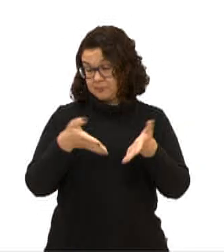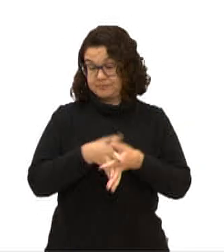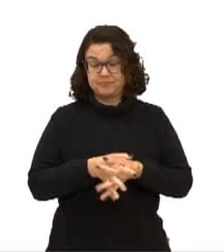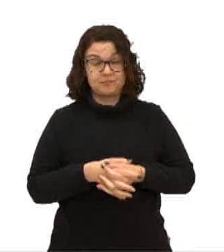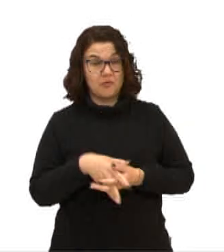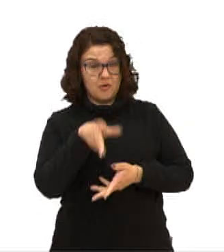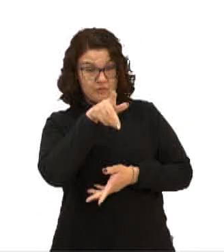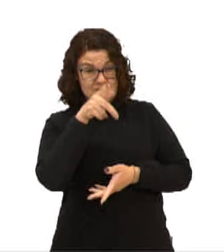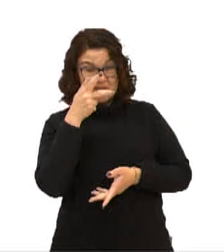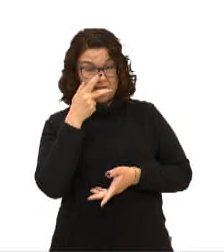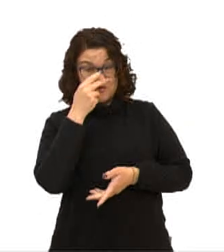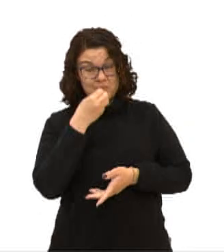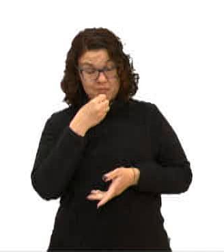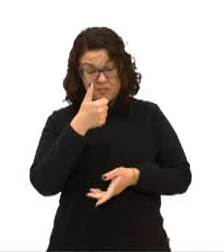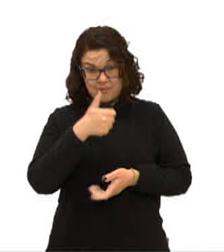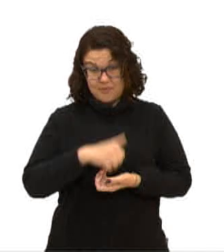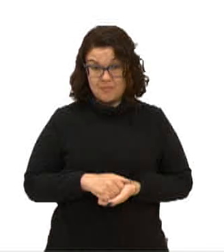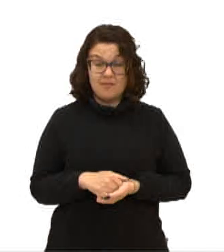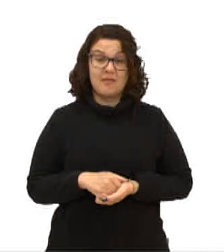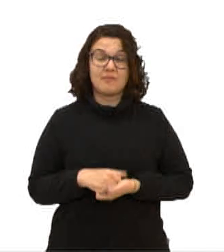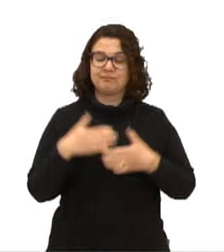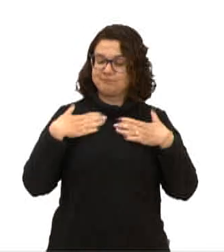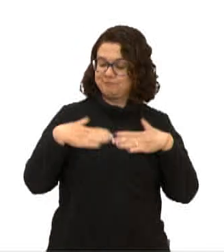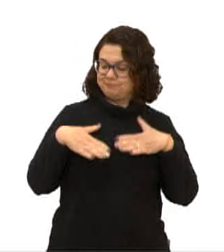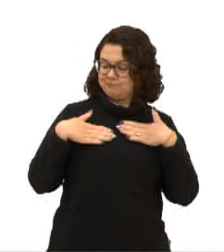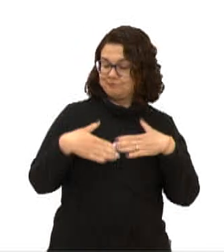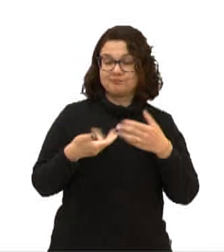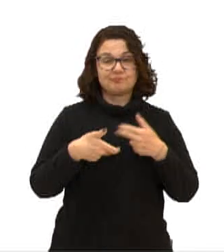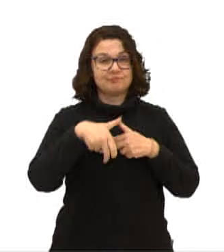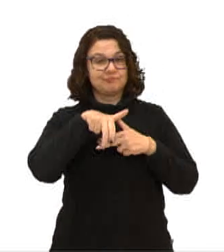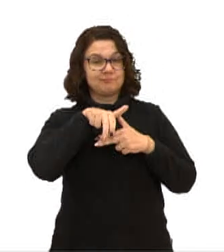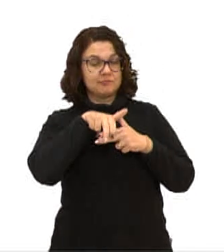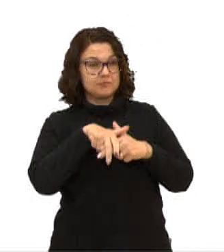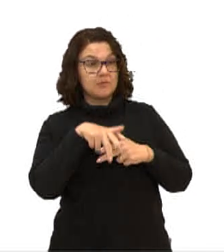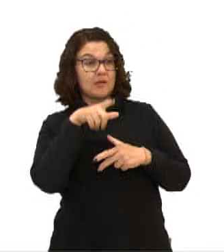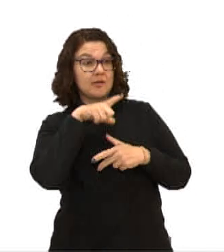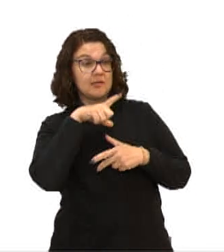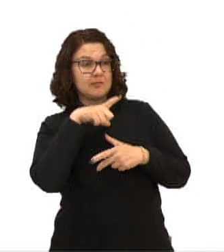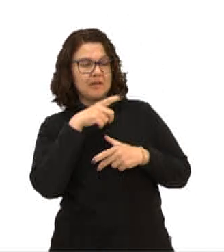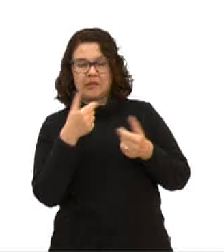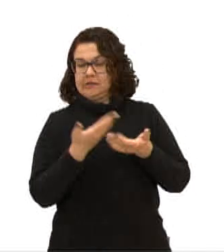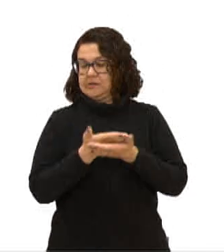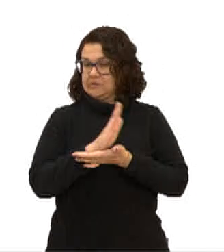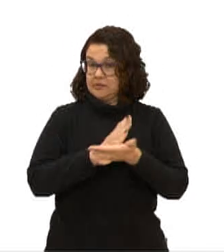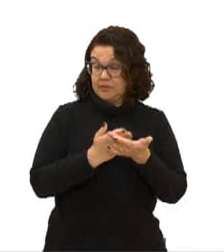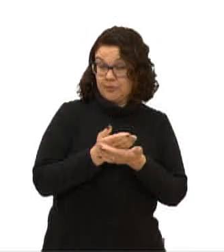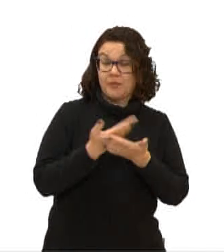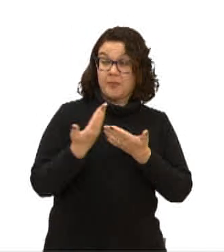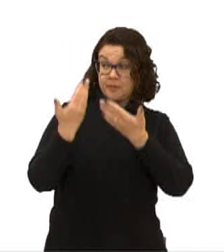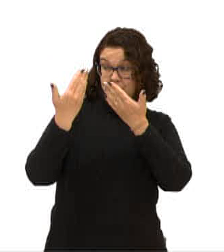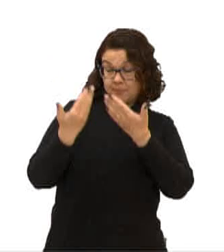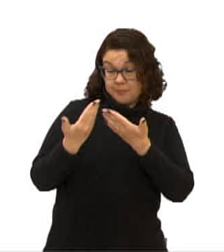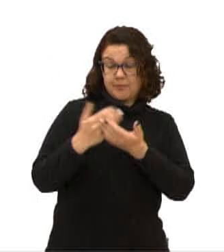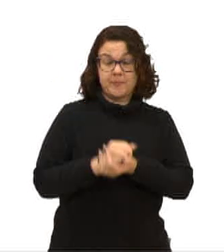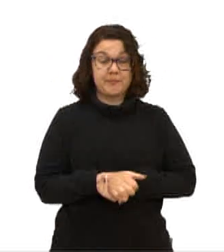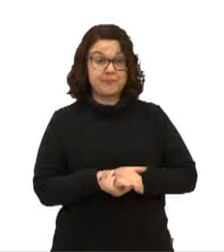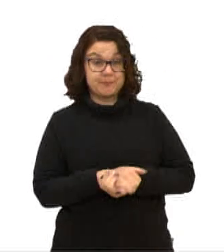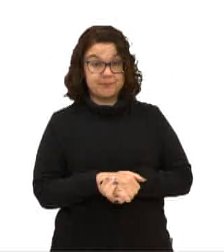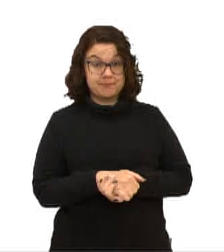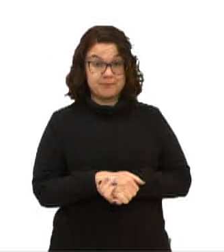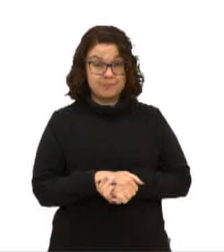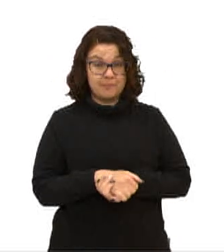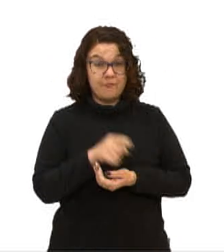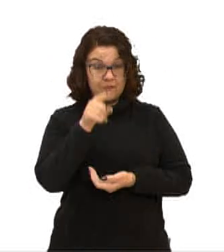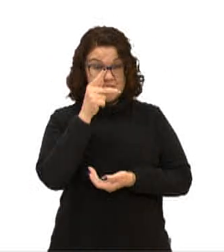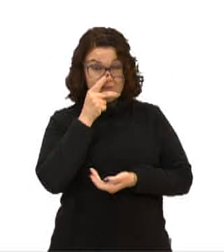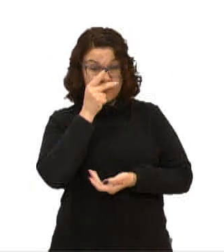acha que elas estão se sentindo bem, confortáveis? Existe algum tipo de inconveniente aí nessa situação onde elas estão?